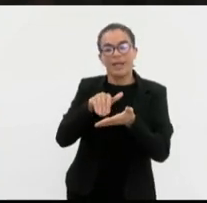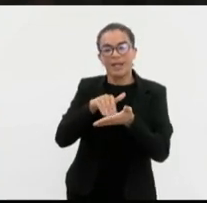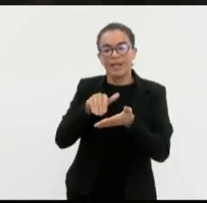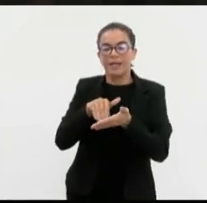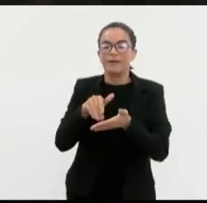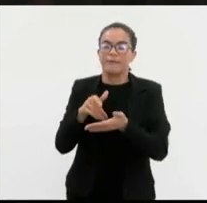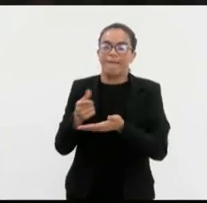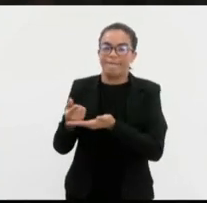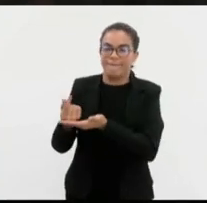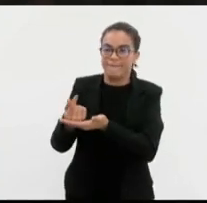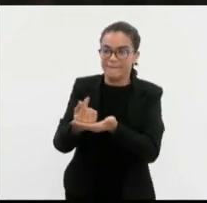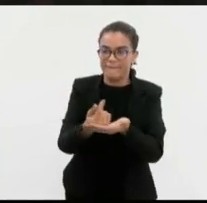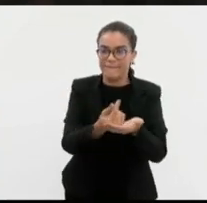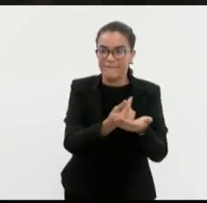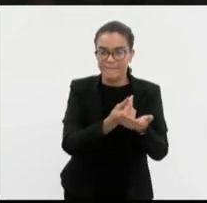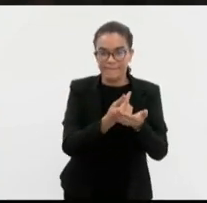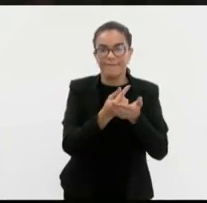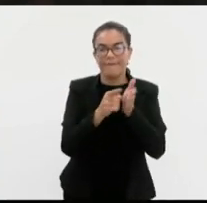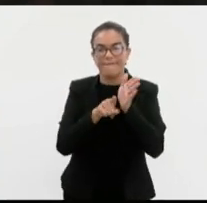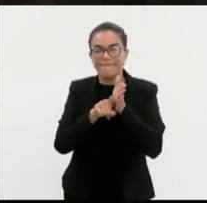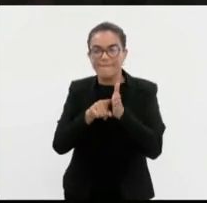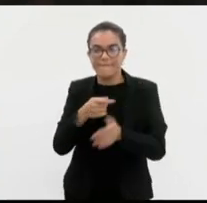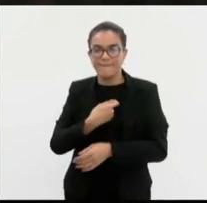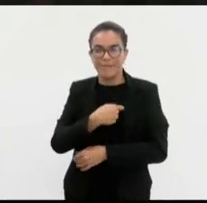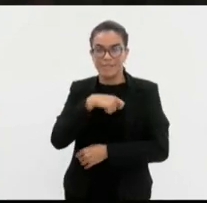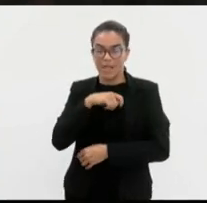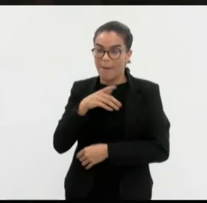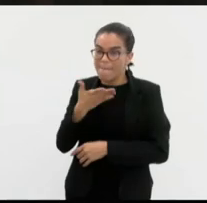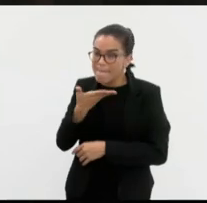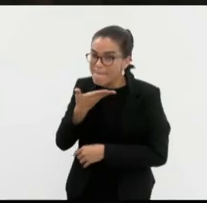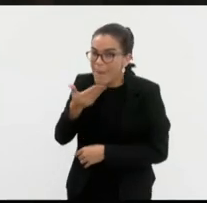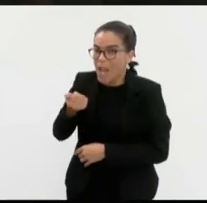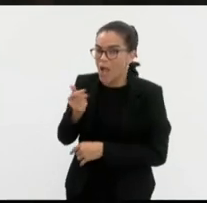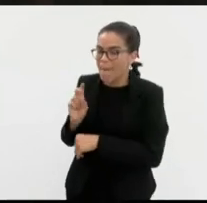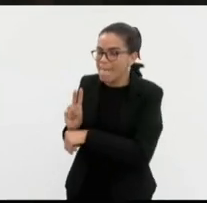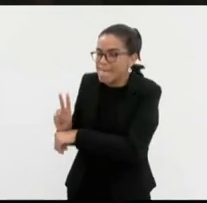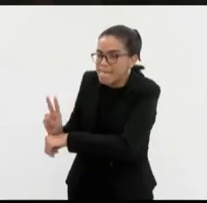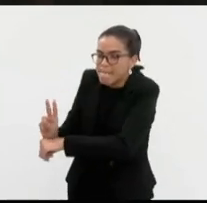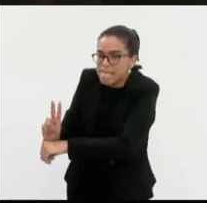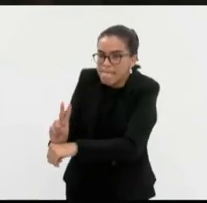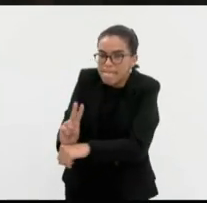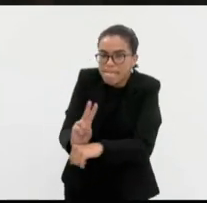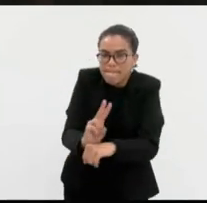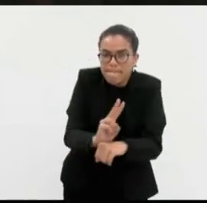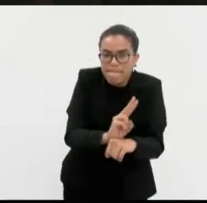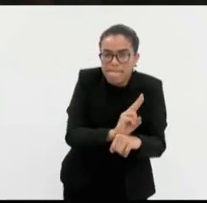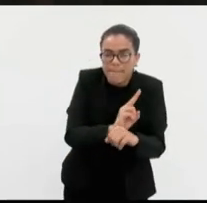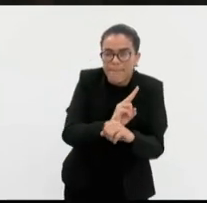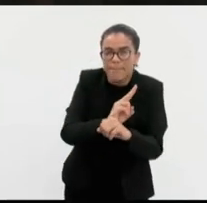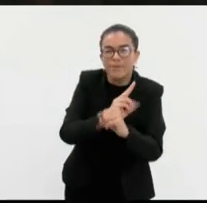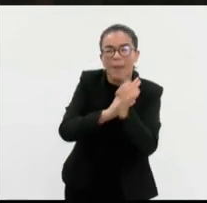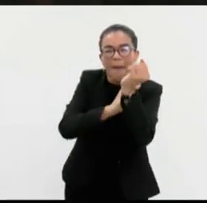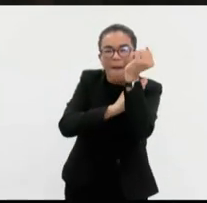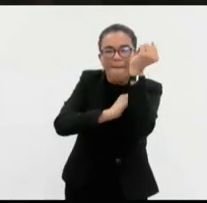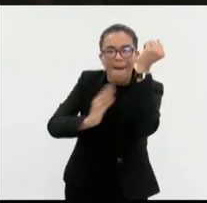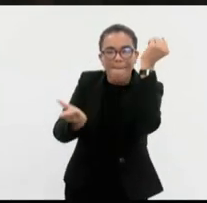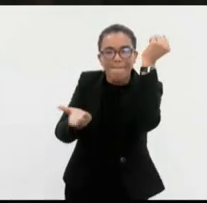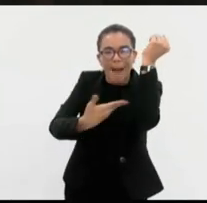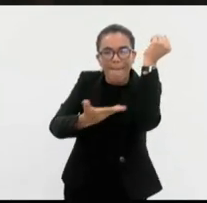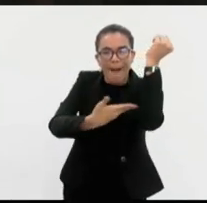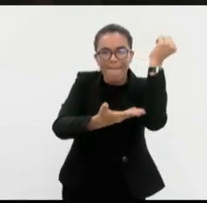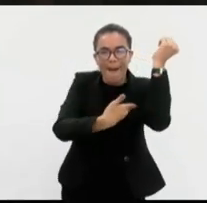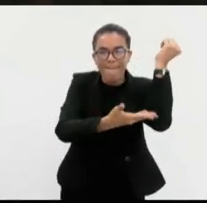o inia fiscalizar melhor os danos ambientais causados